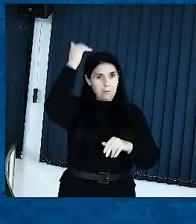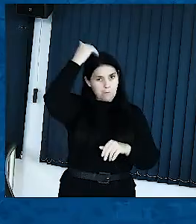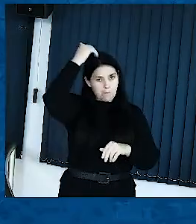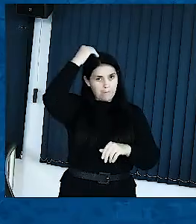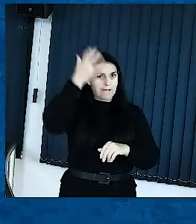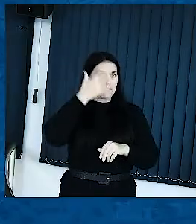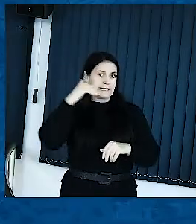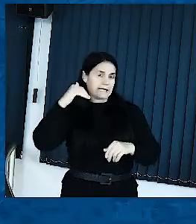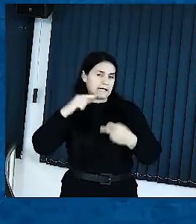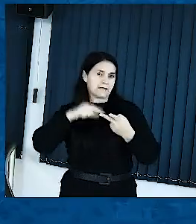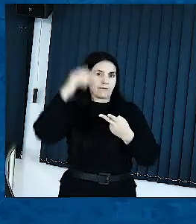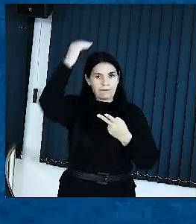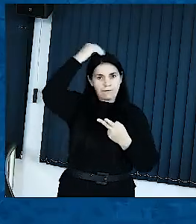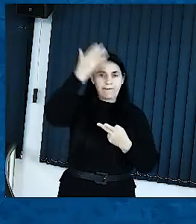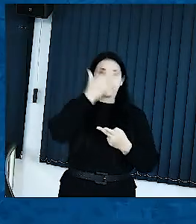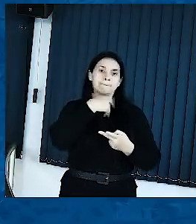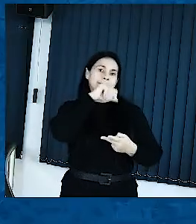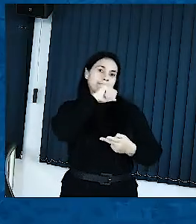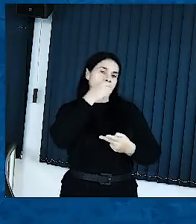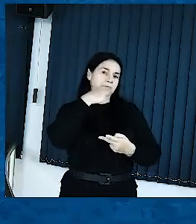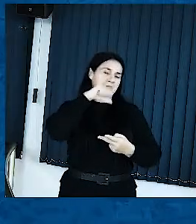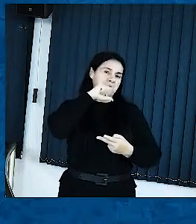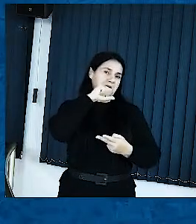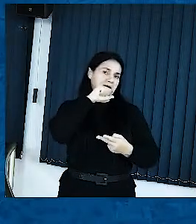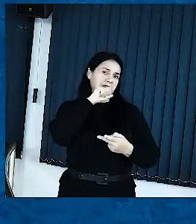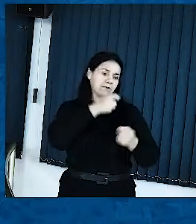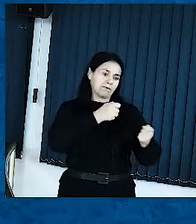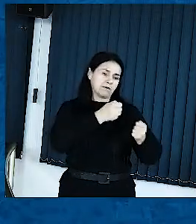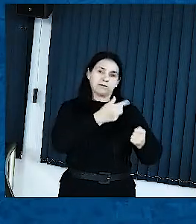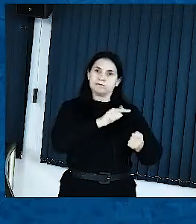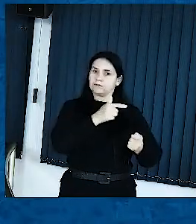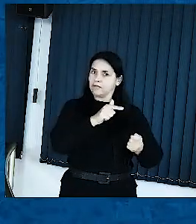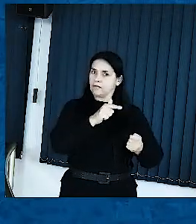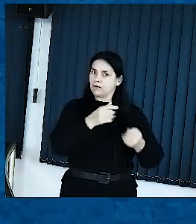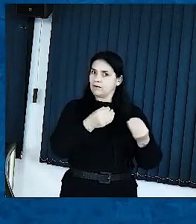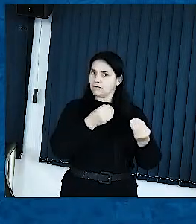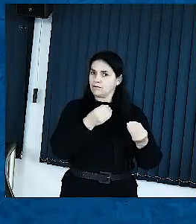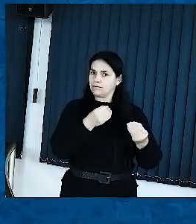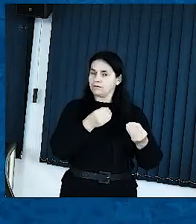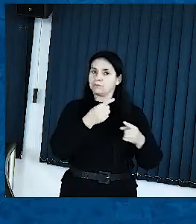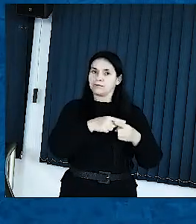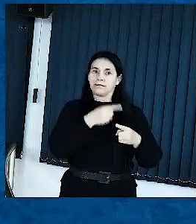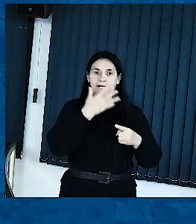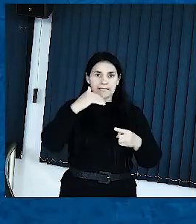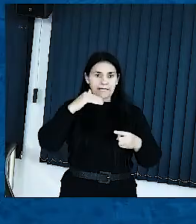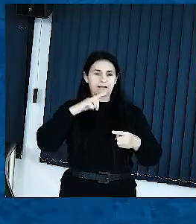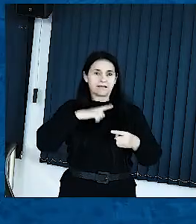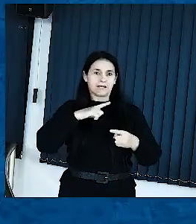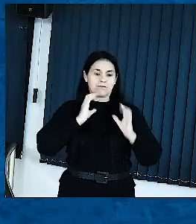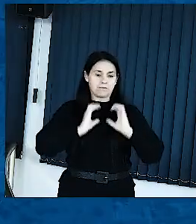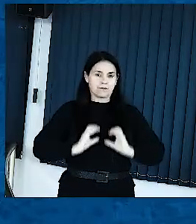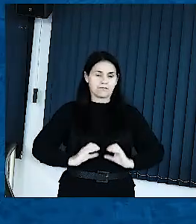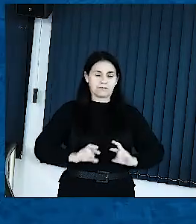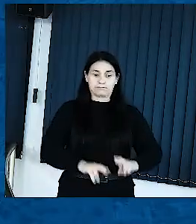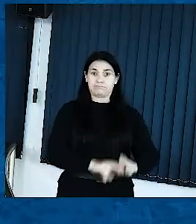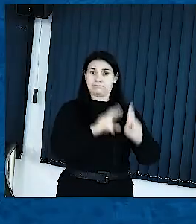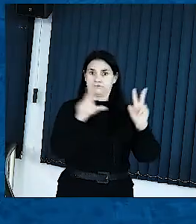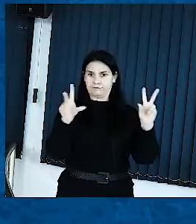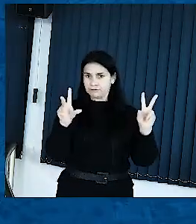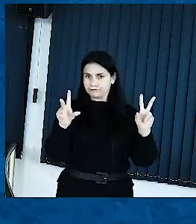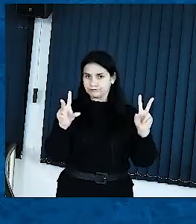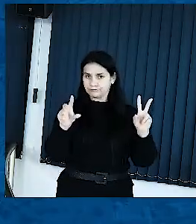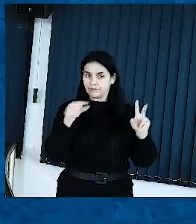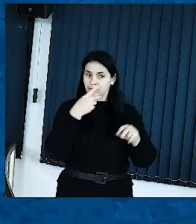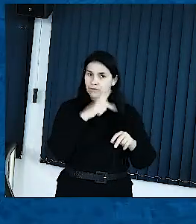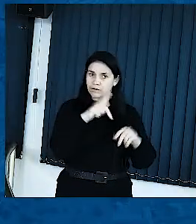muitas vezes não é culpa do pai e da mãe que não dão limites, porque essas crianças muitas vezes têm um comportamento diferente. O